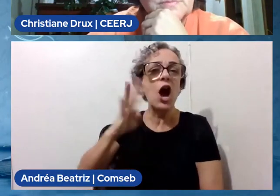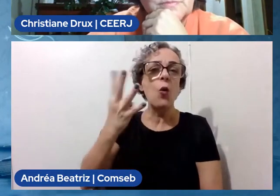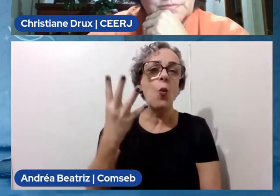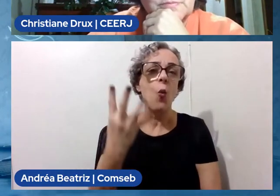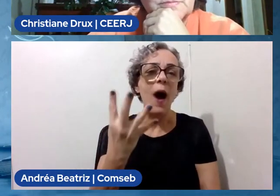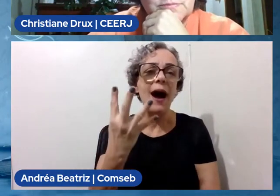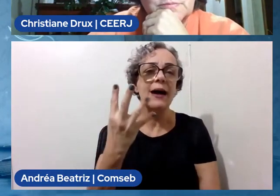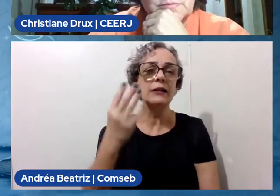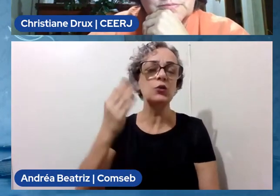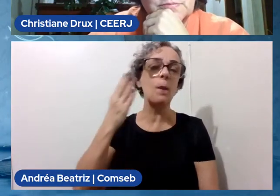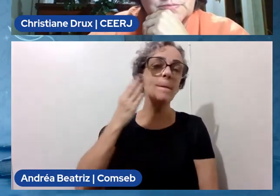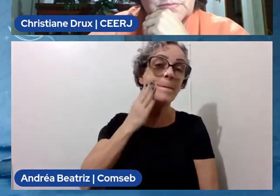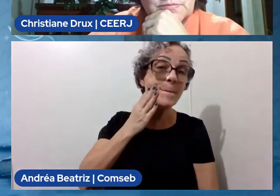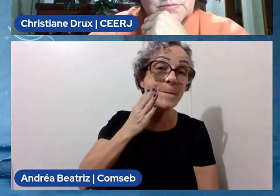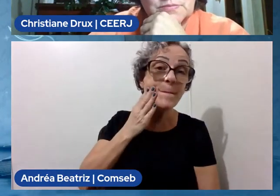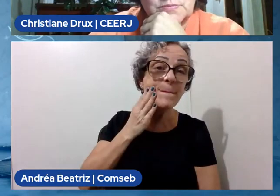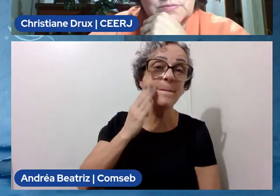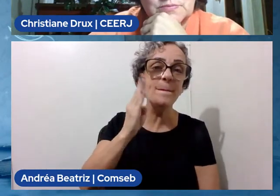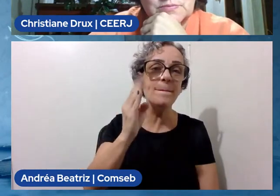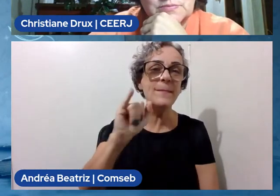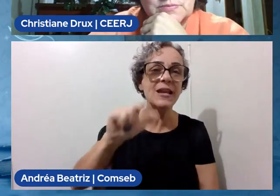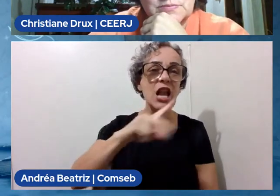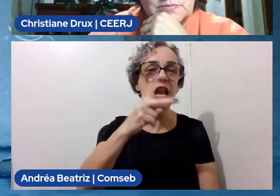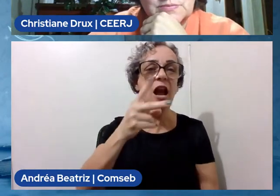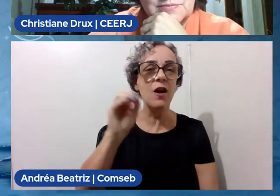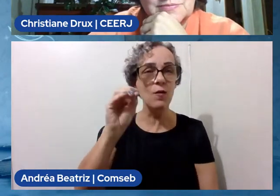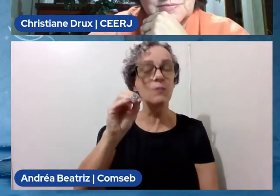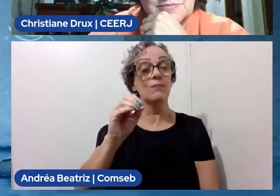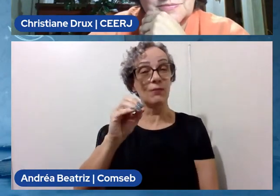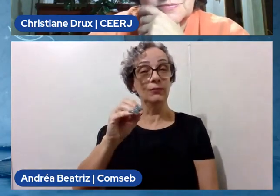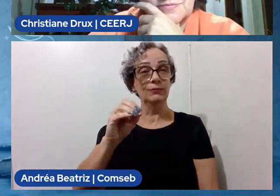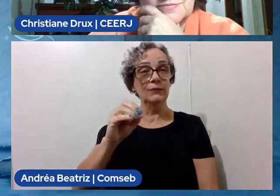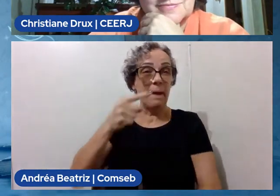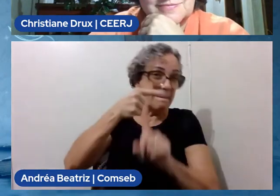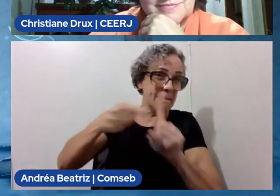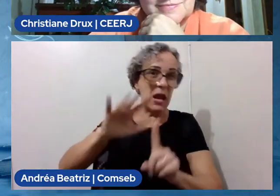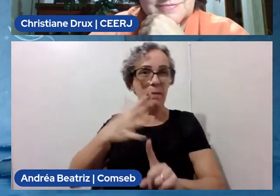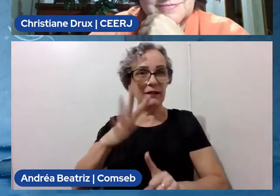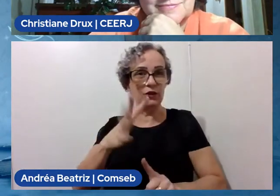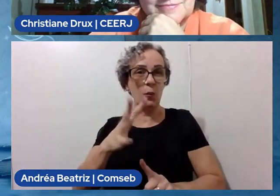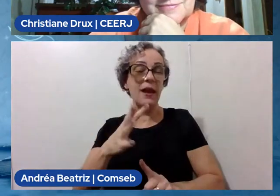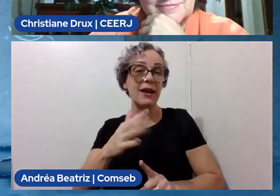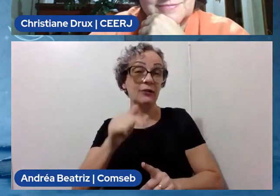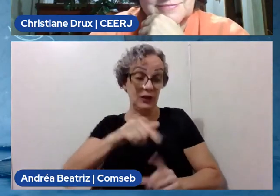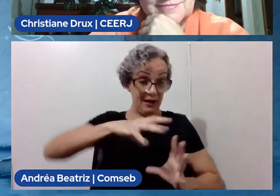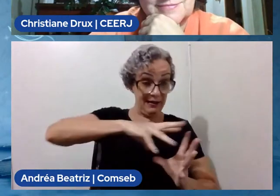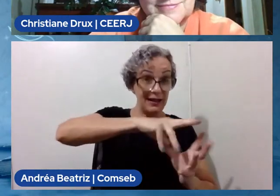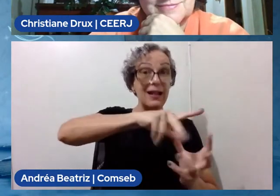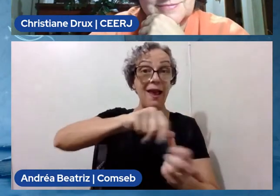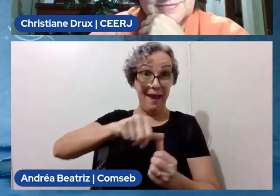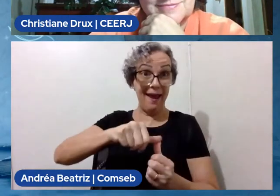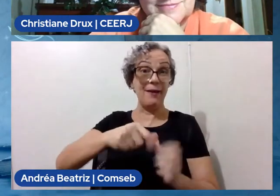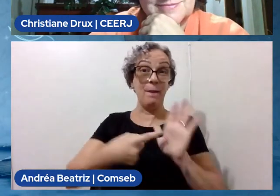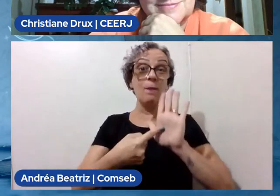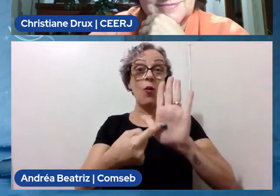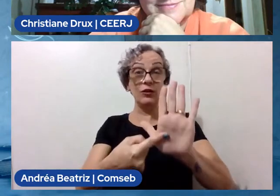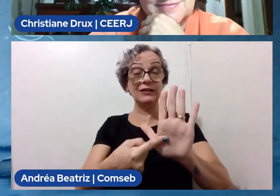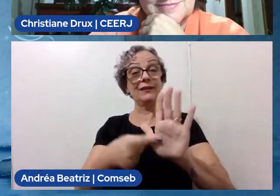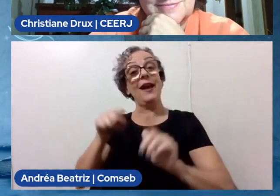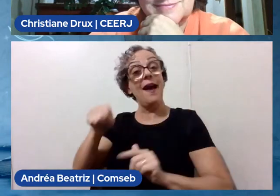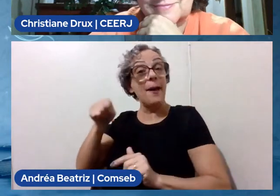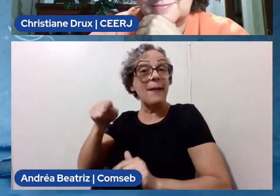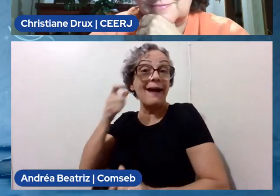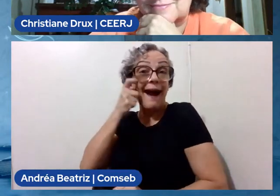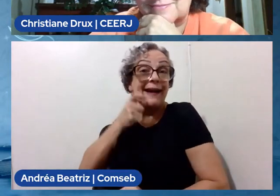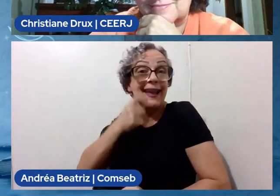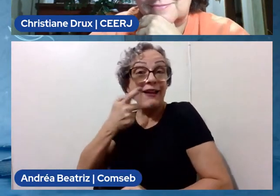que começou a formação do planeta. Então é curioso porque a ciência está mostrando algo que o Kardec diz, quando ele fala, era o caos, os elementos